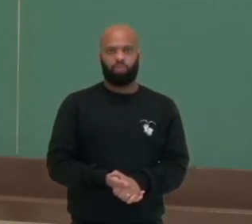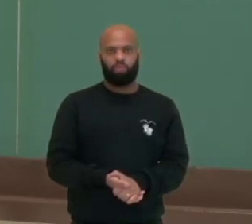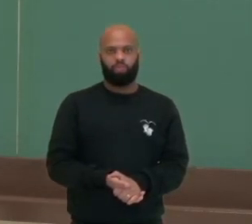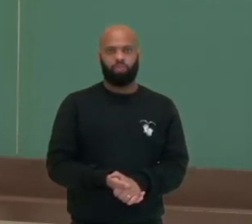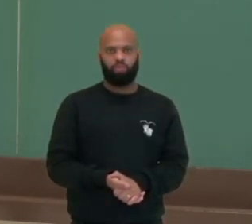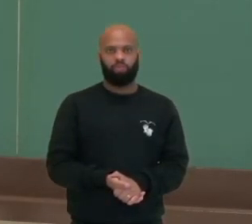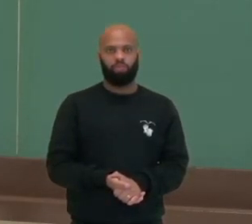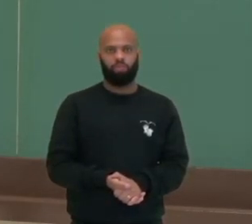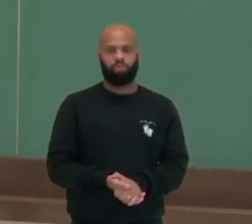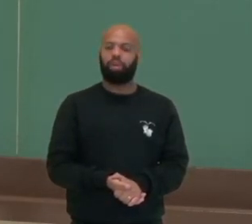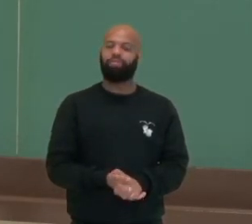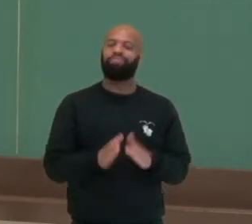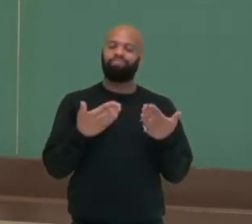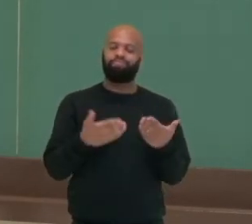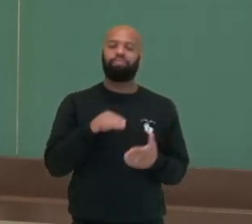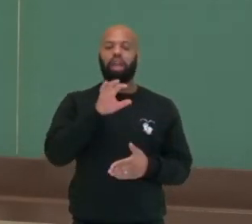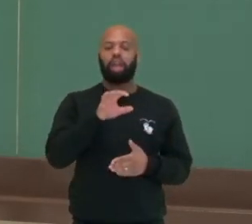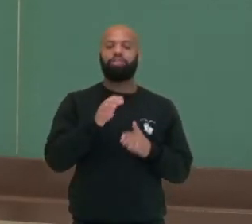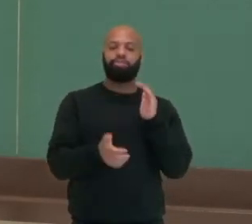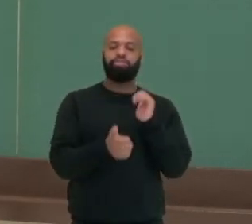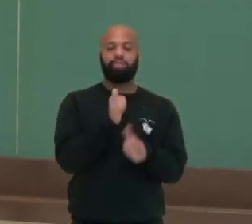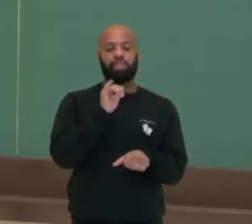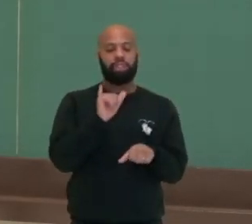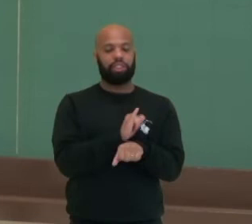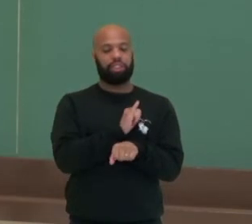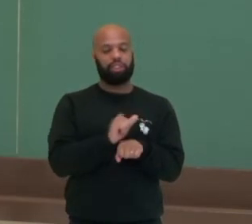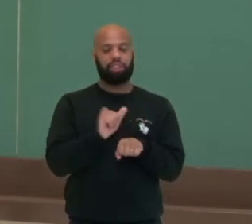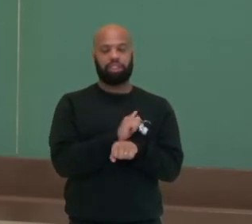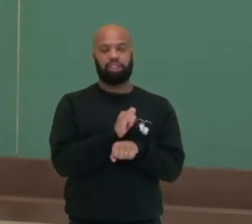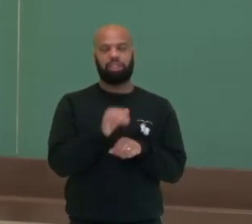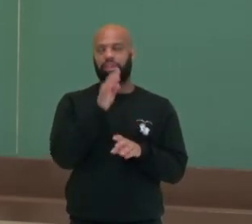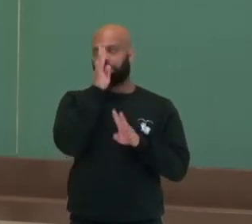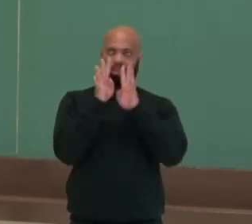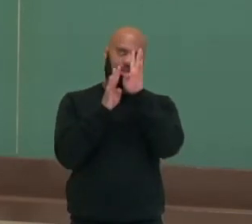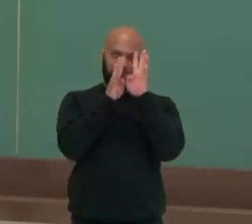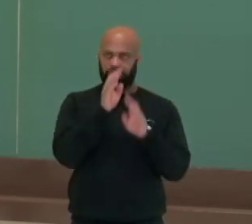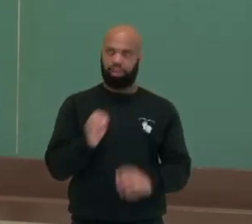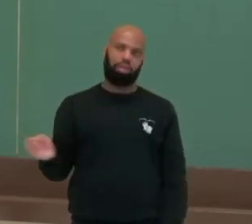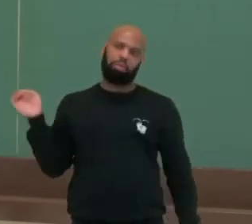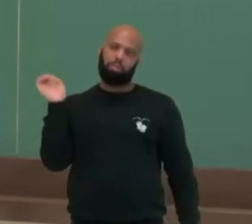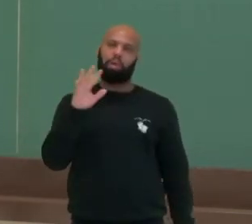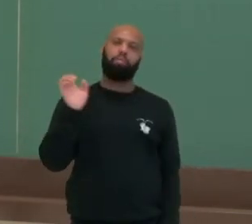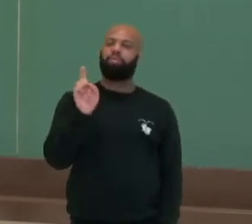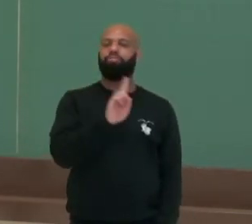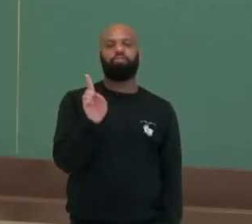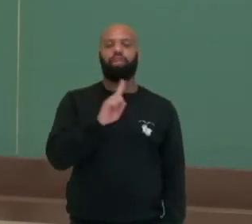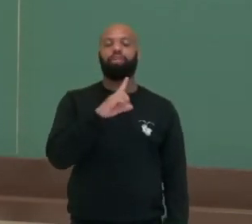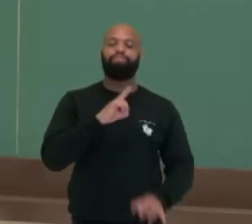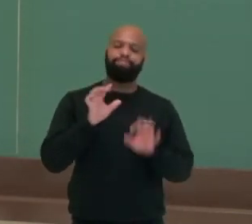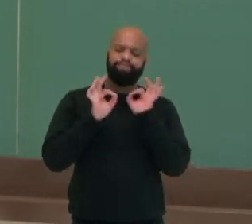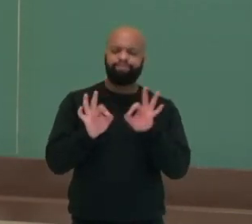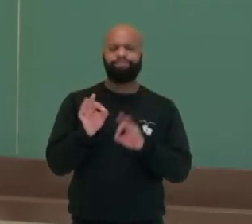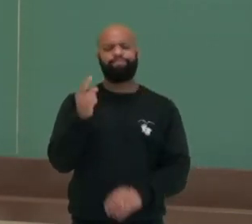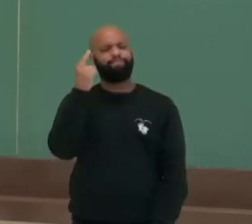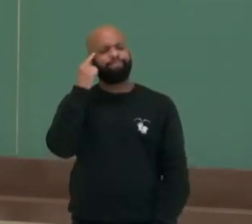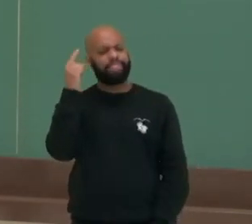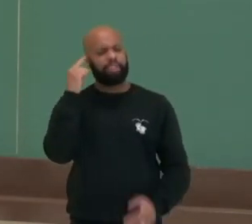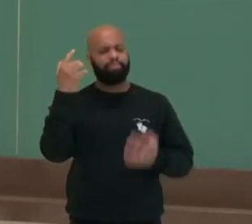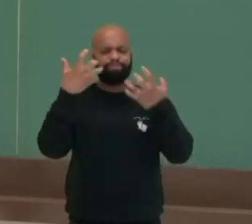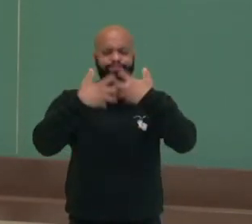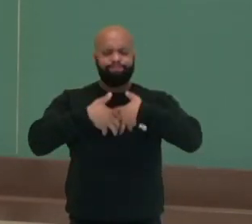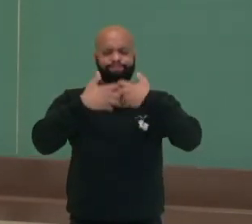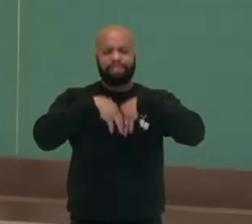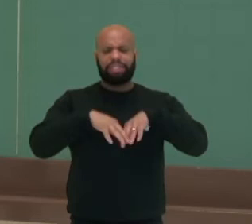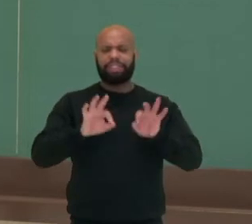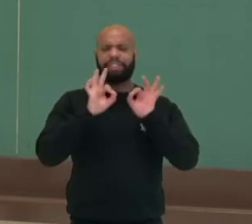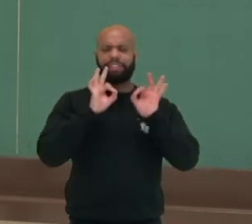de grande estratégia, não adianta só lançar as bolas, você tem que ter a precisão no lançamento, de